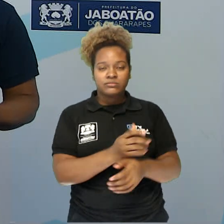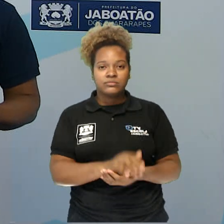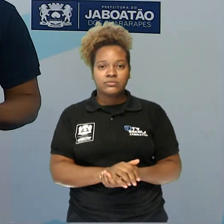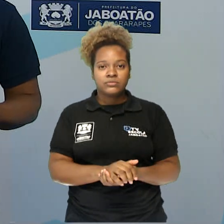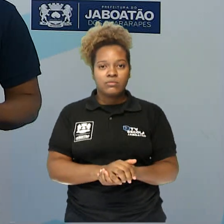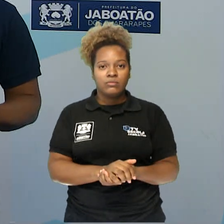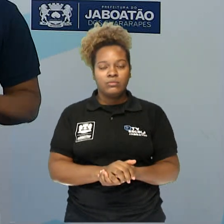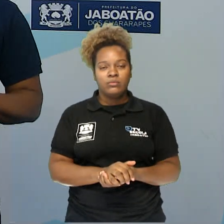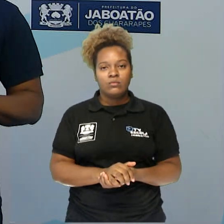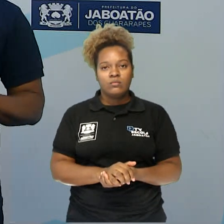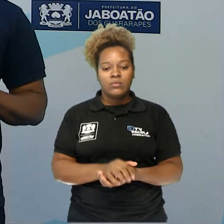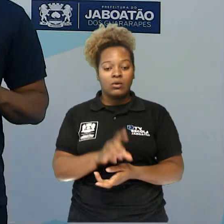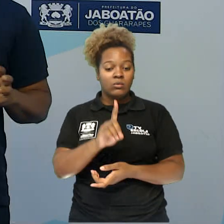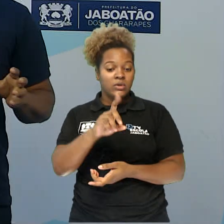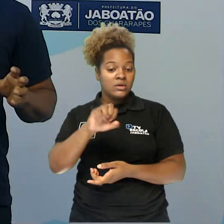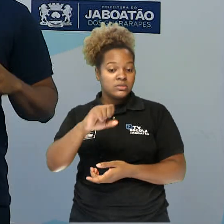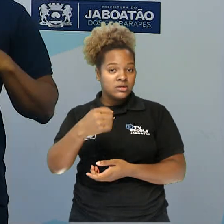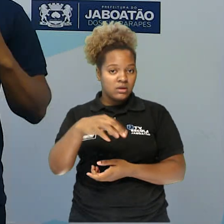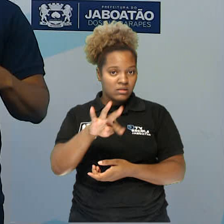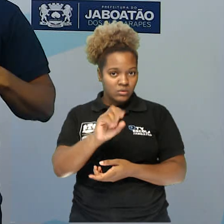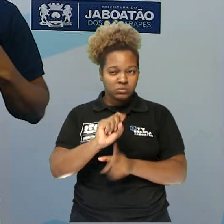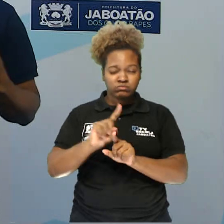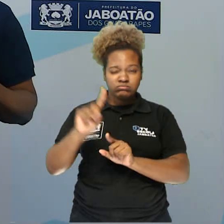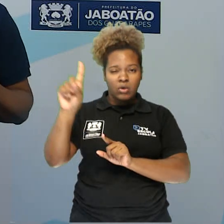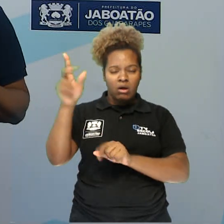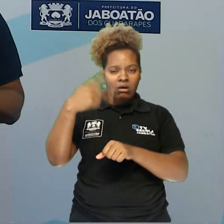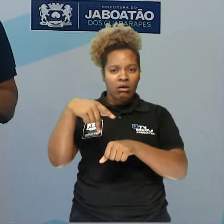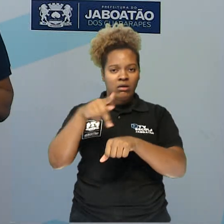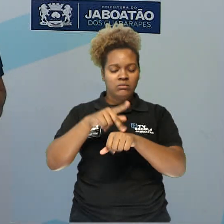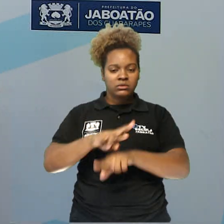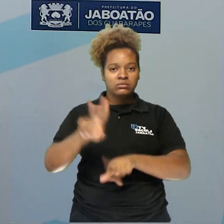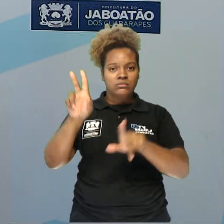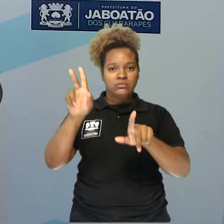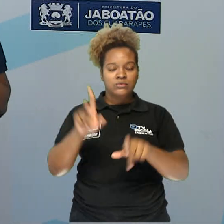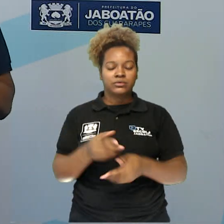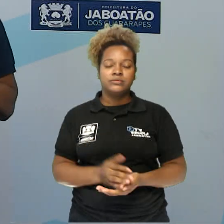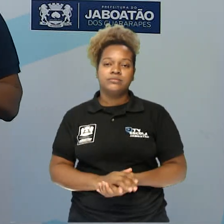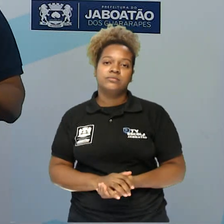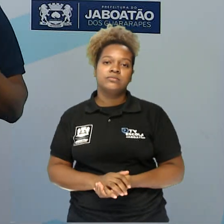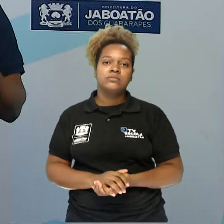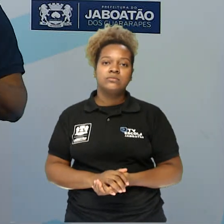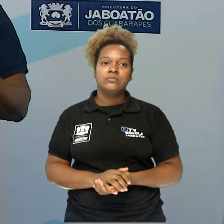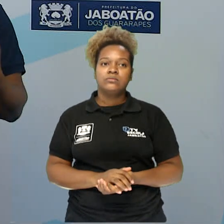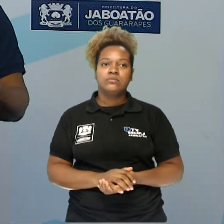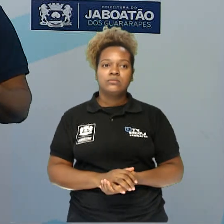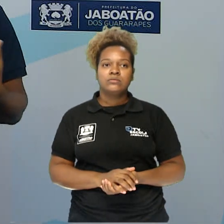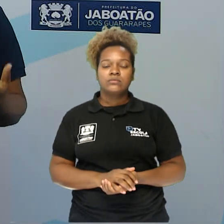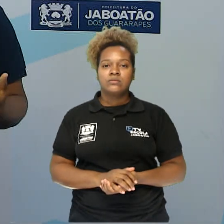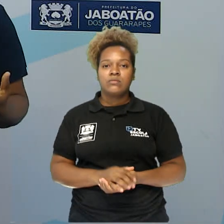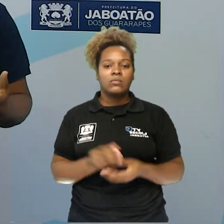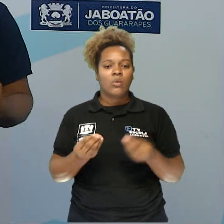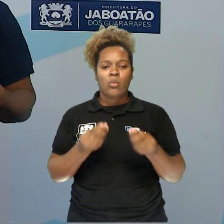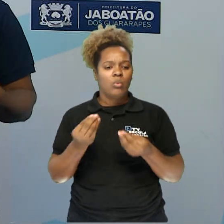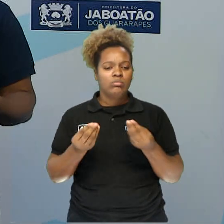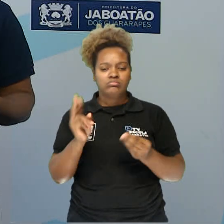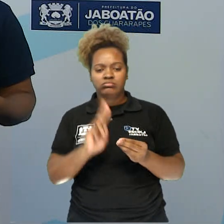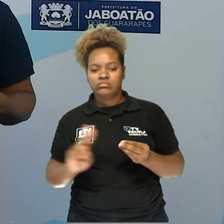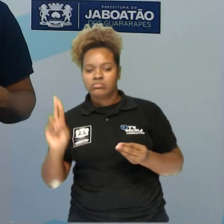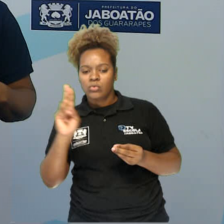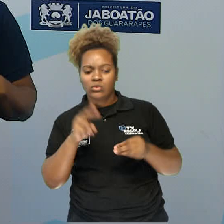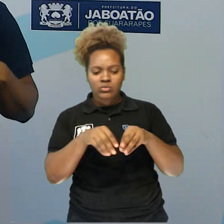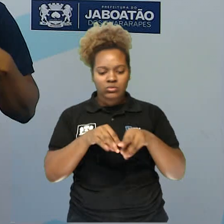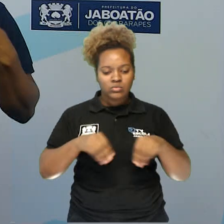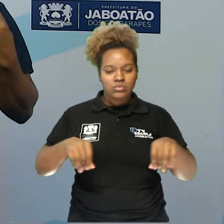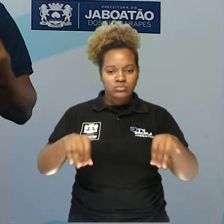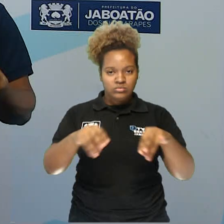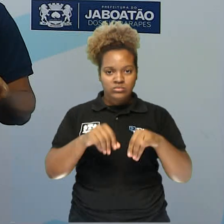né? Quero elencar aqui e pensar junto com vocês também como nós usamos o solo. Olha só,